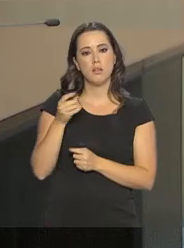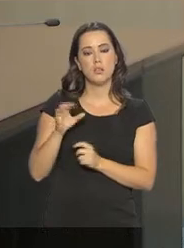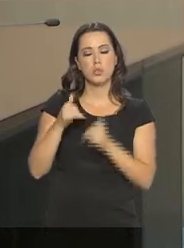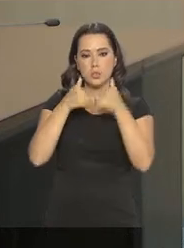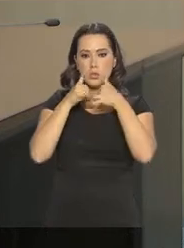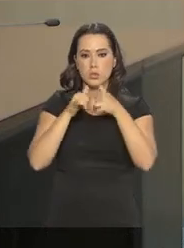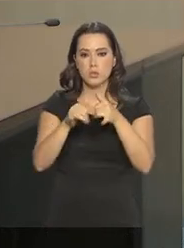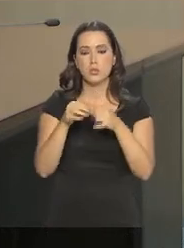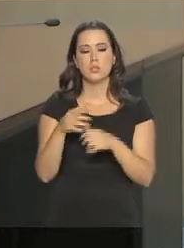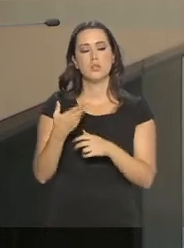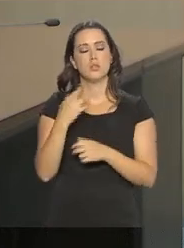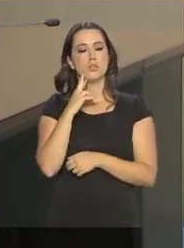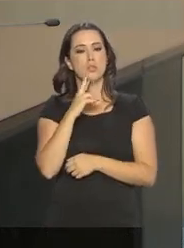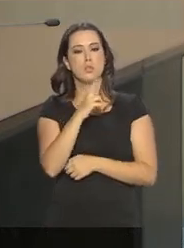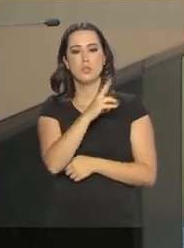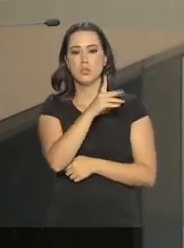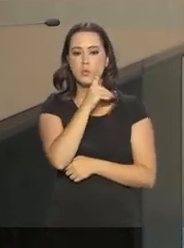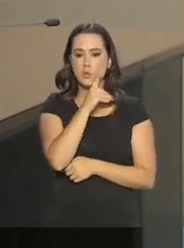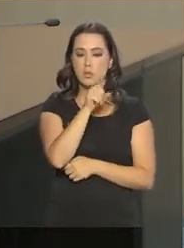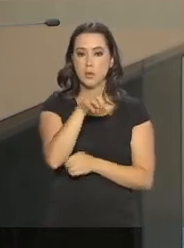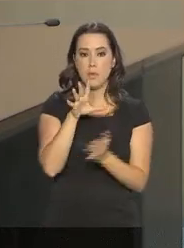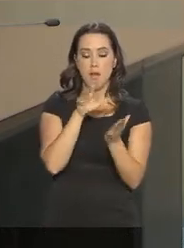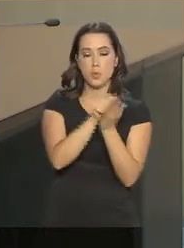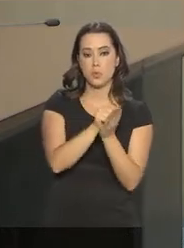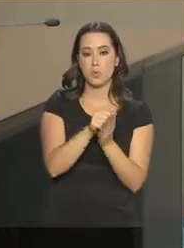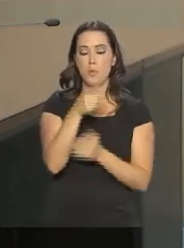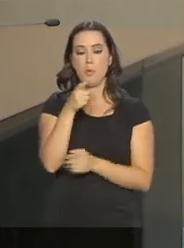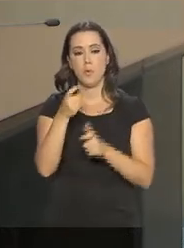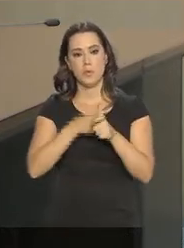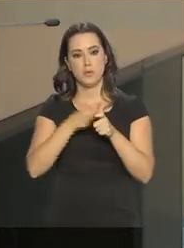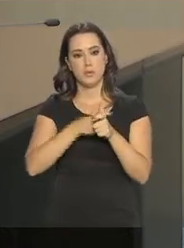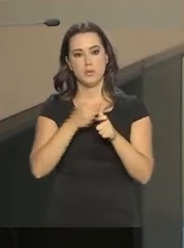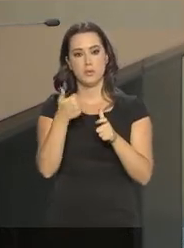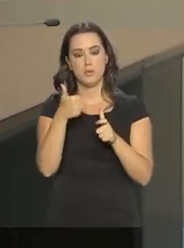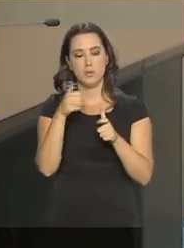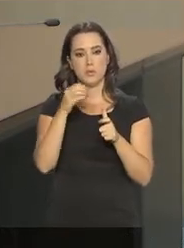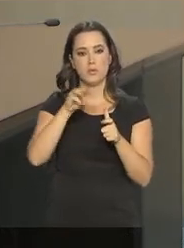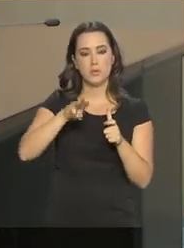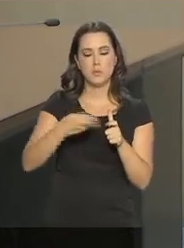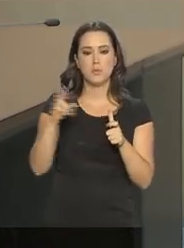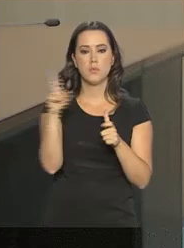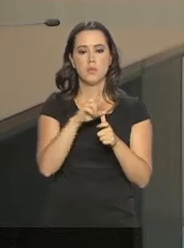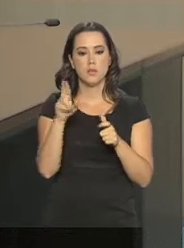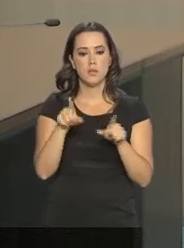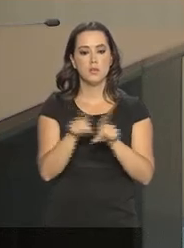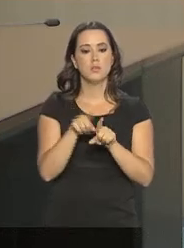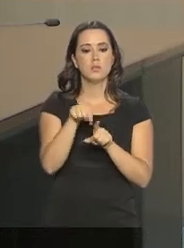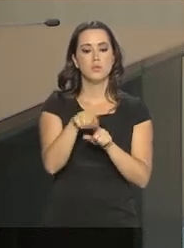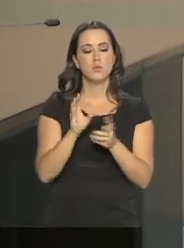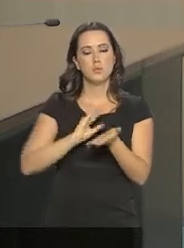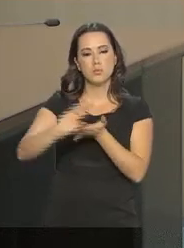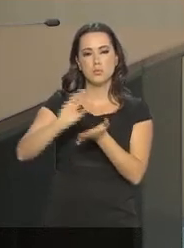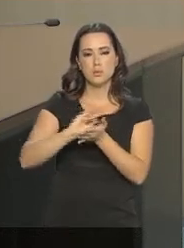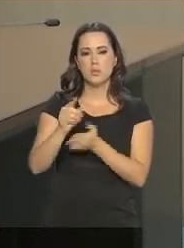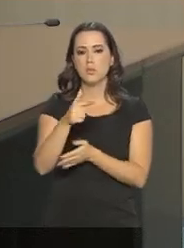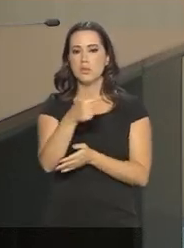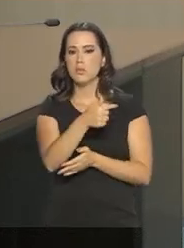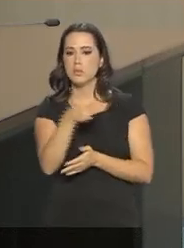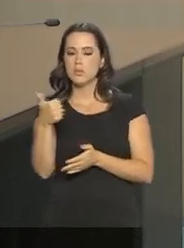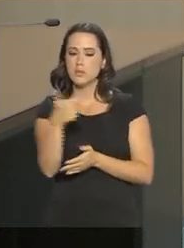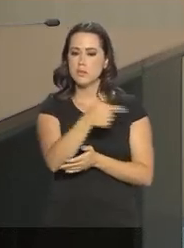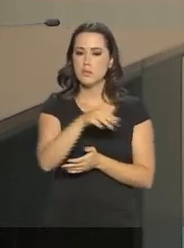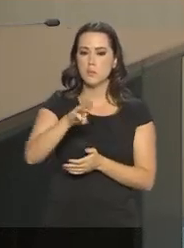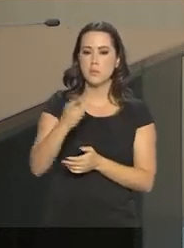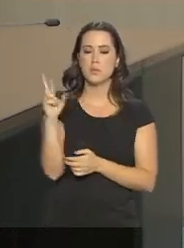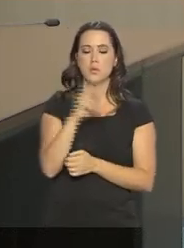rondônia além disso também vai assumir uma dívida de 110 milhões de reais e vai investir 712 milhões de reais na rede